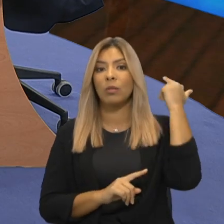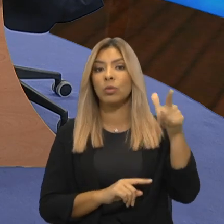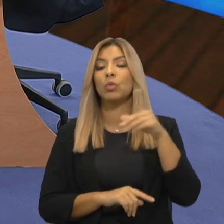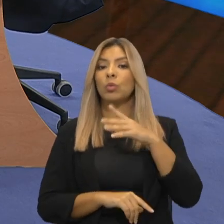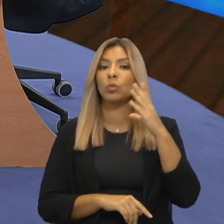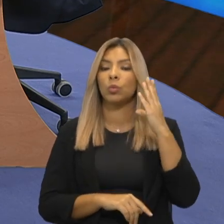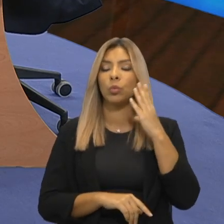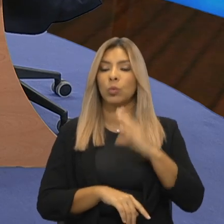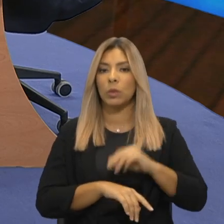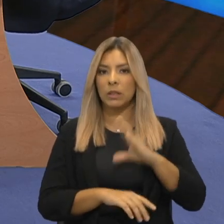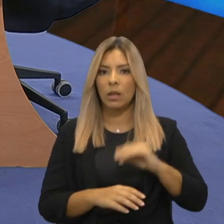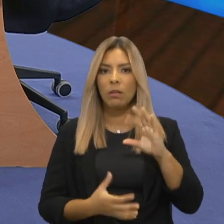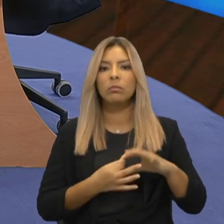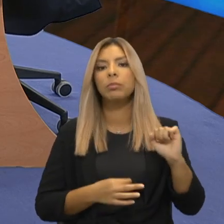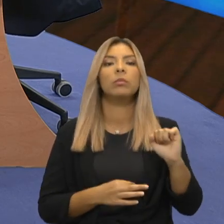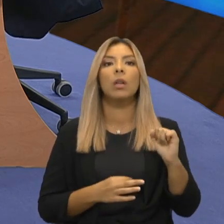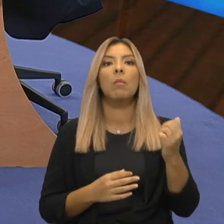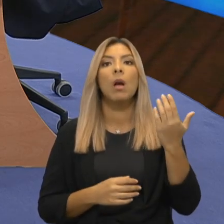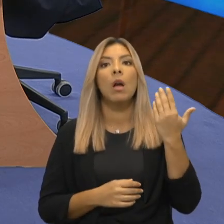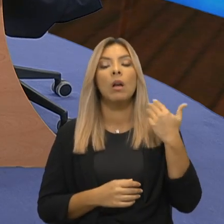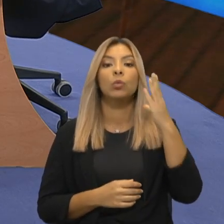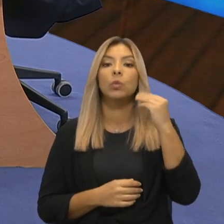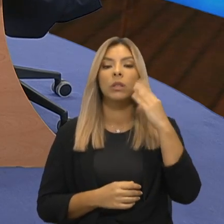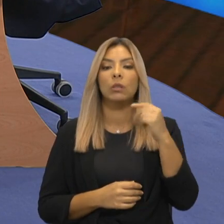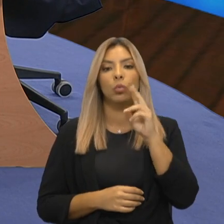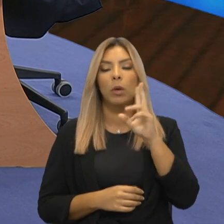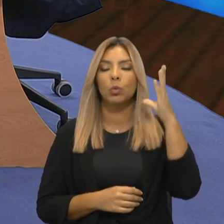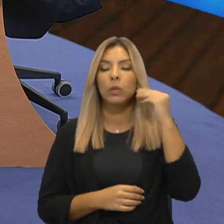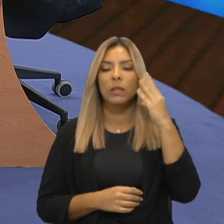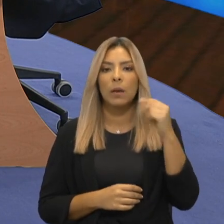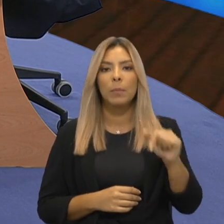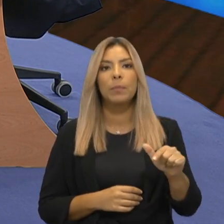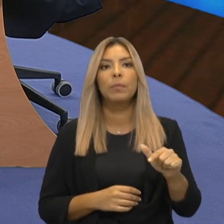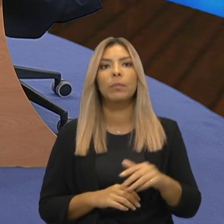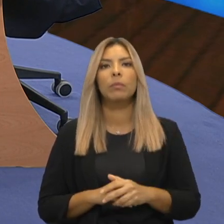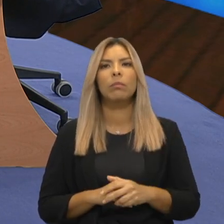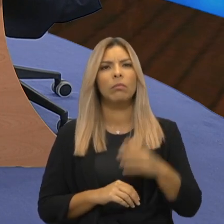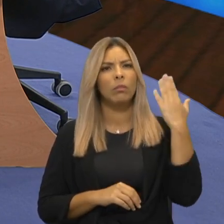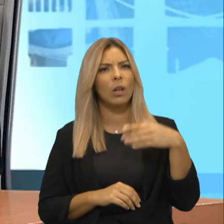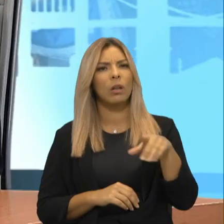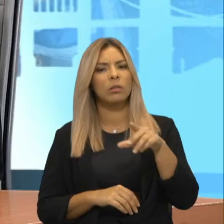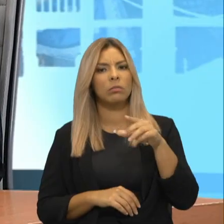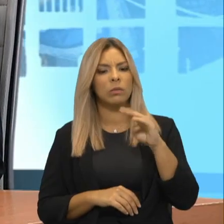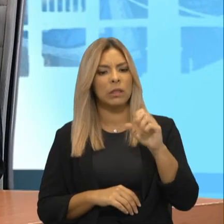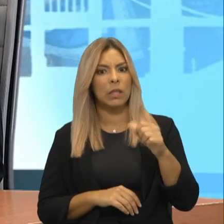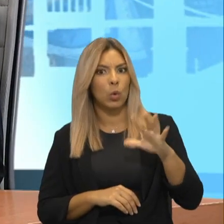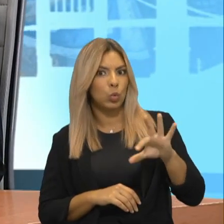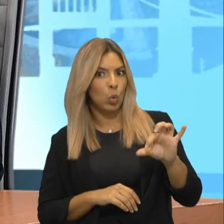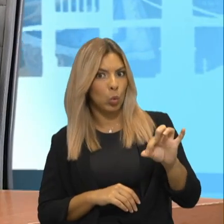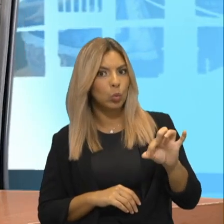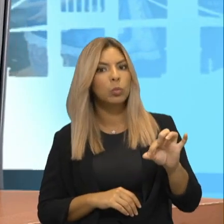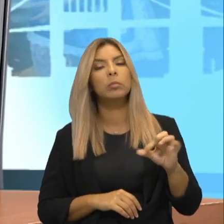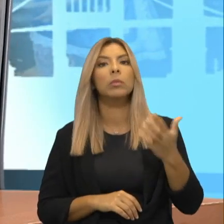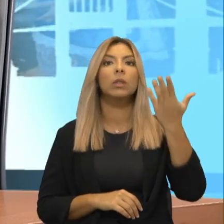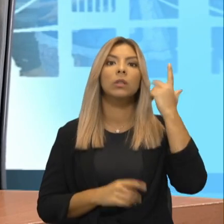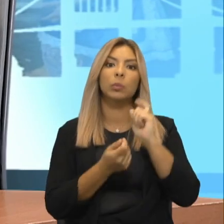final já do século XVIII. E no contexto da Revolução